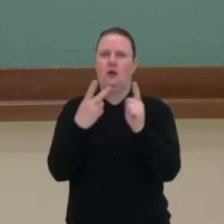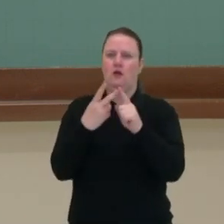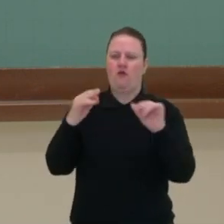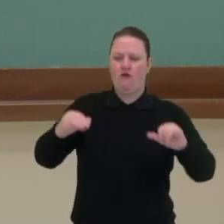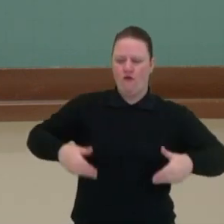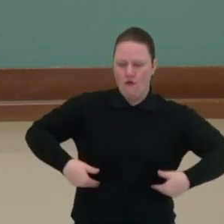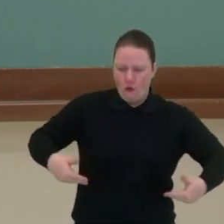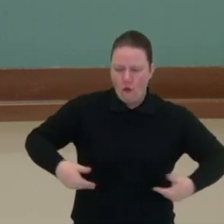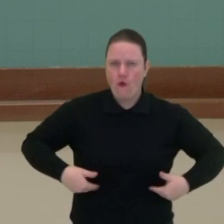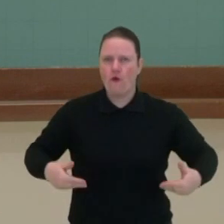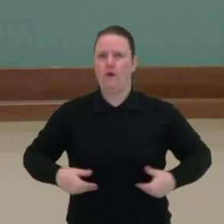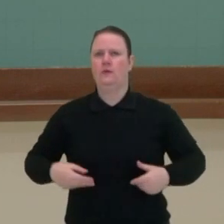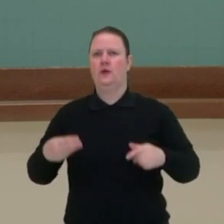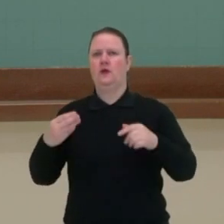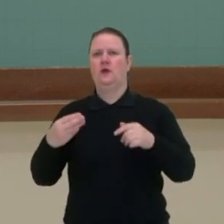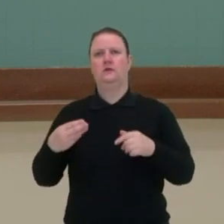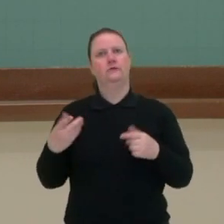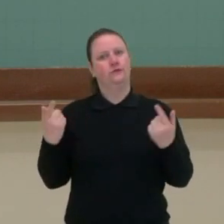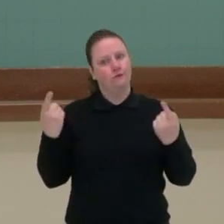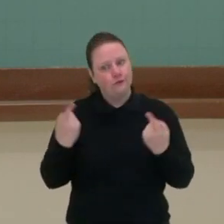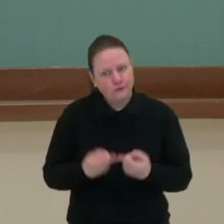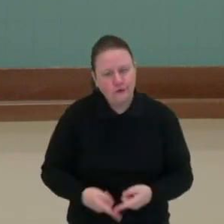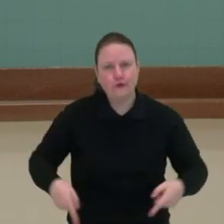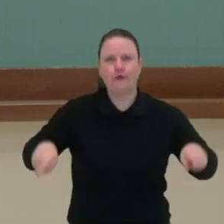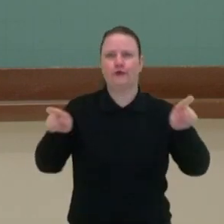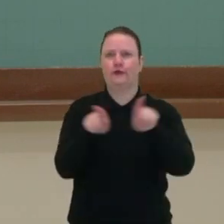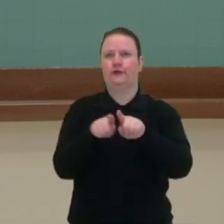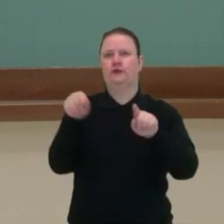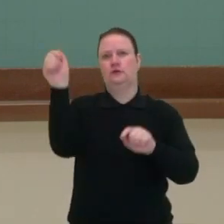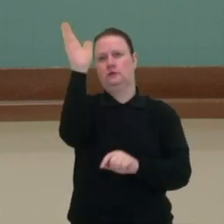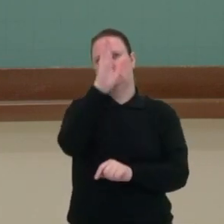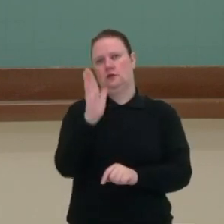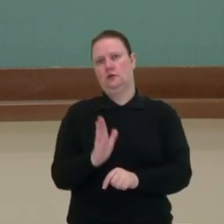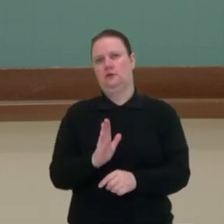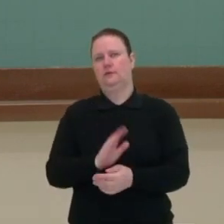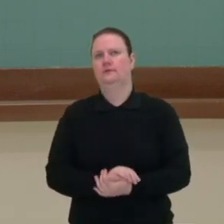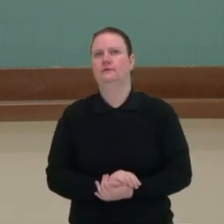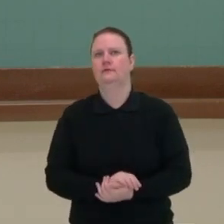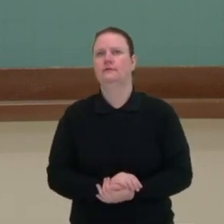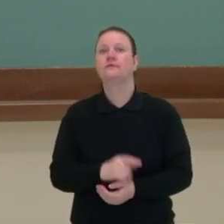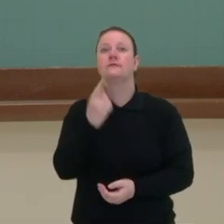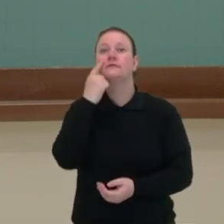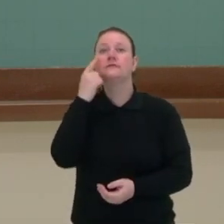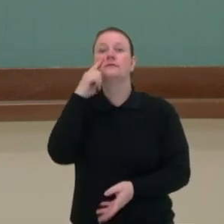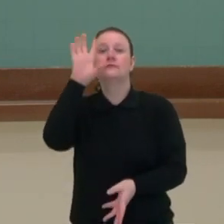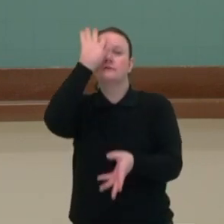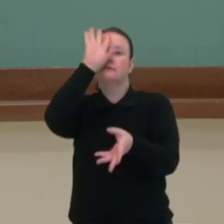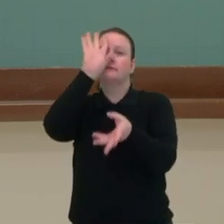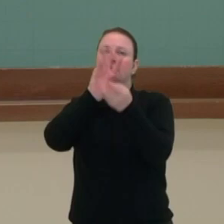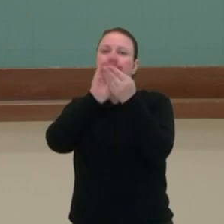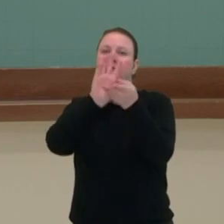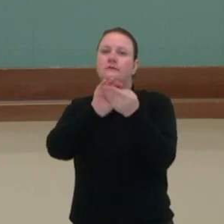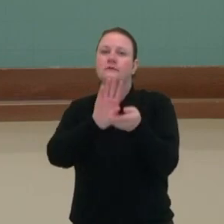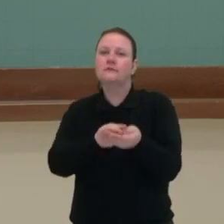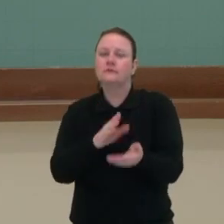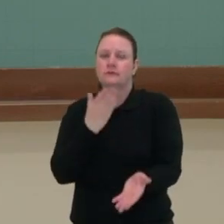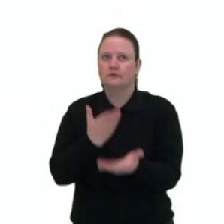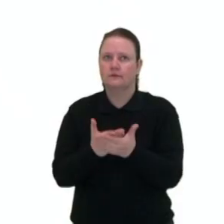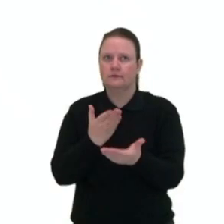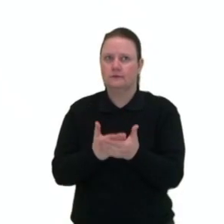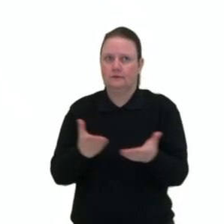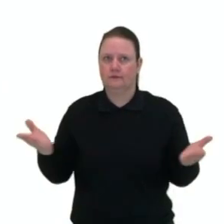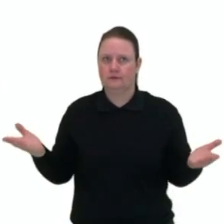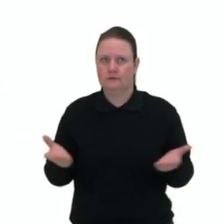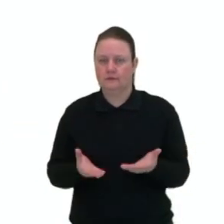inflação voltou a aparecer novamente. O que você viu nessa nossa aula de